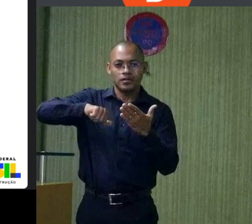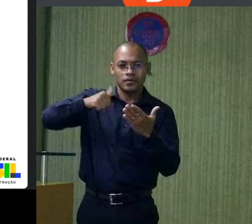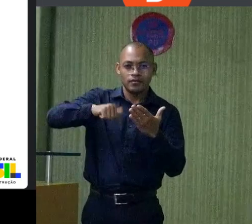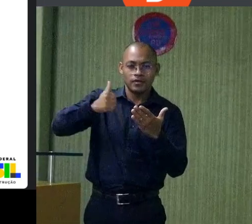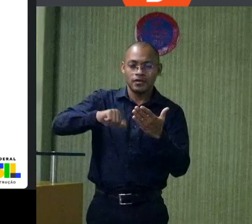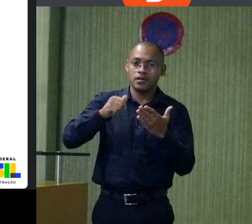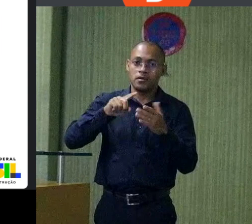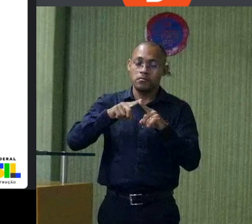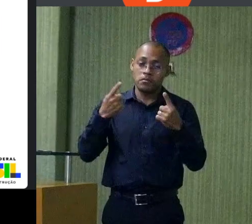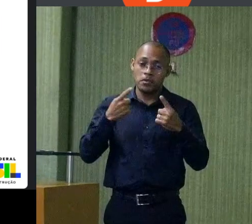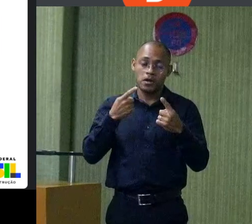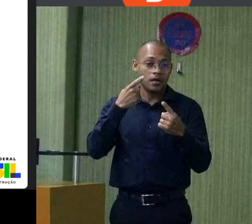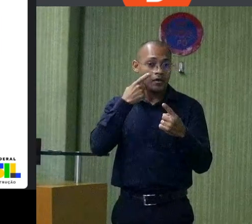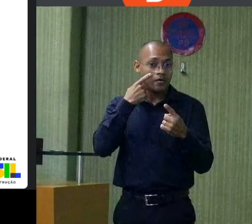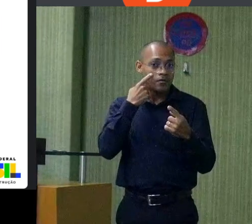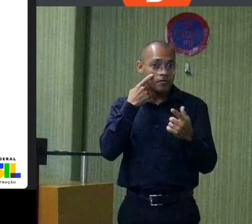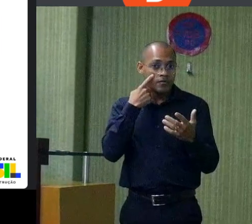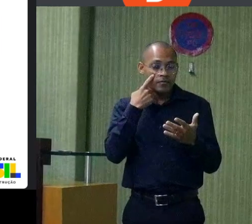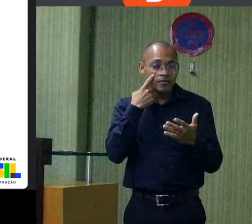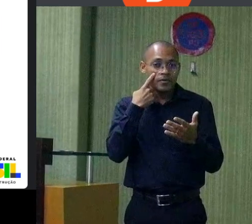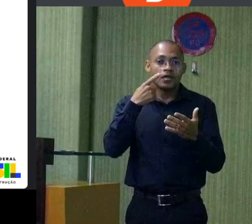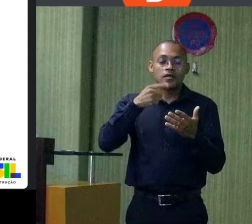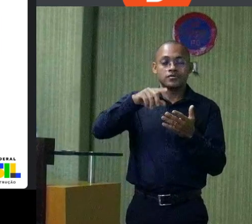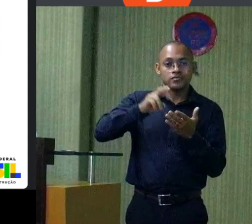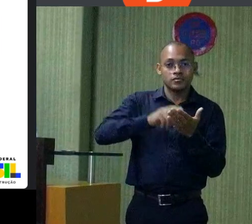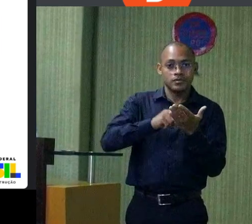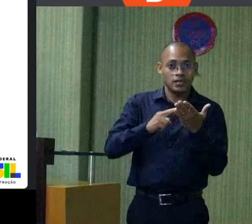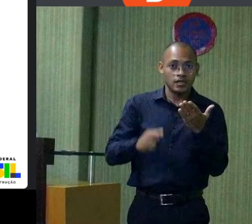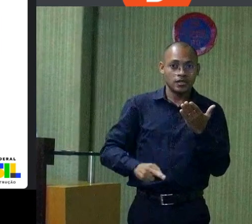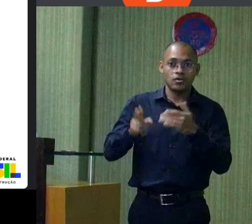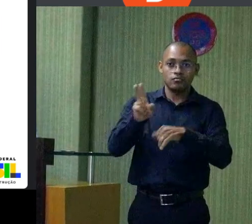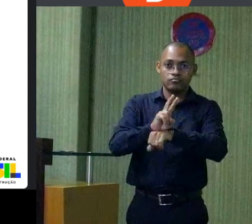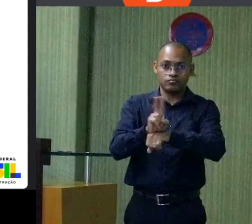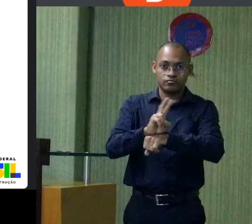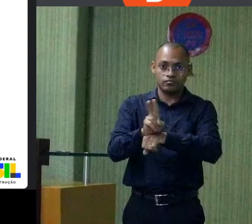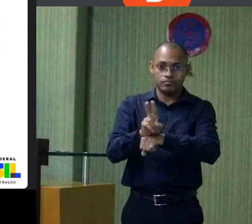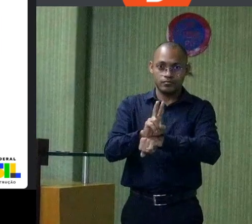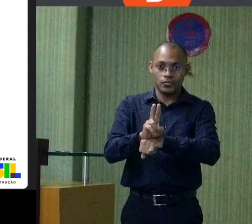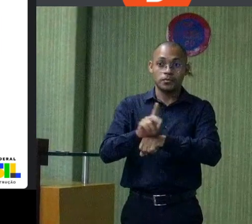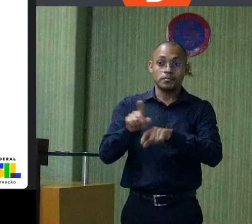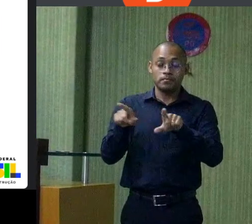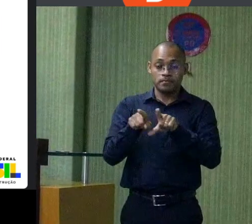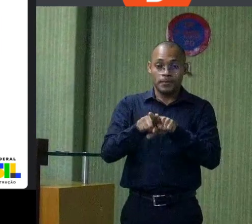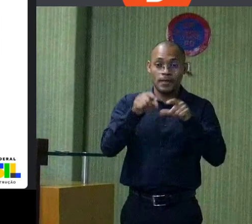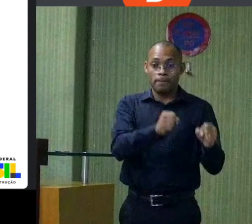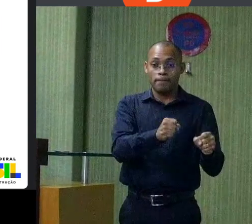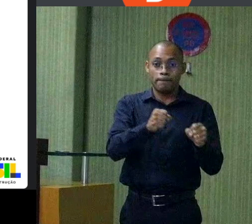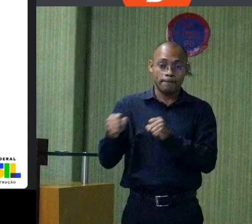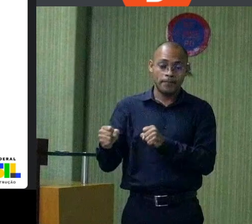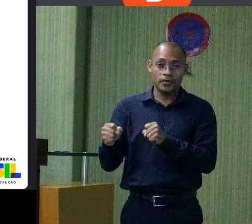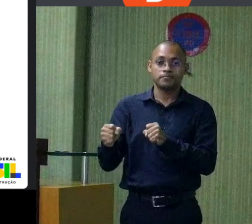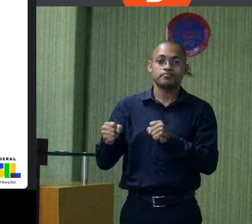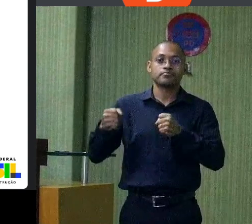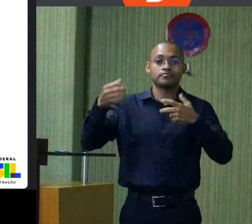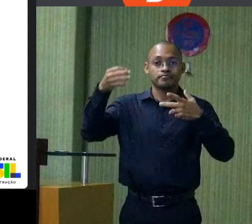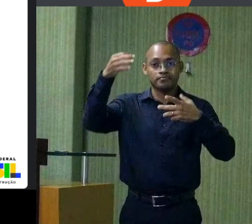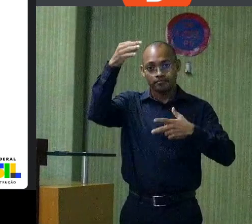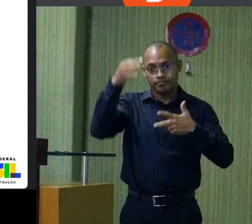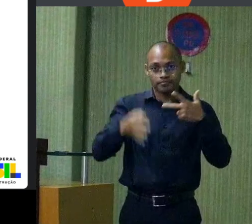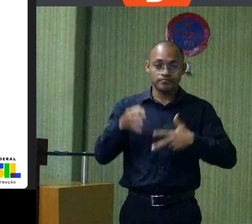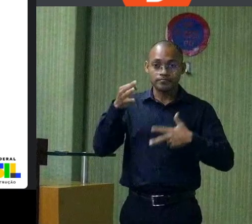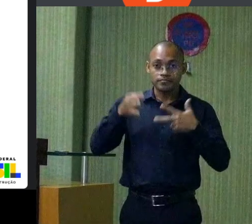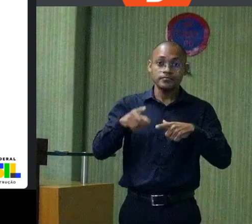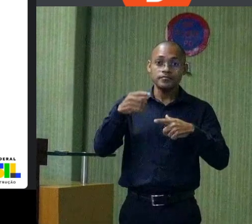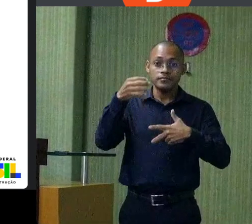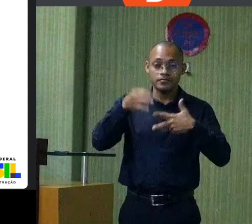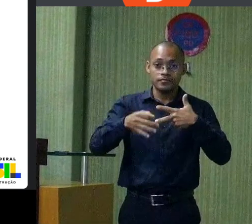a o relatórios de monitoramento do INEP né O Poder Executivo Federal também encaminhará o projeto de lei